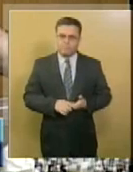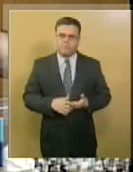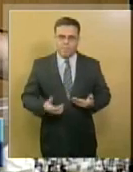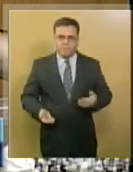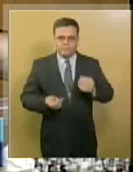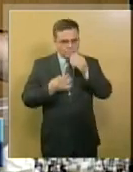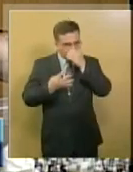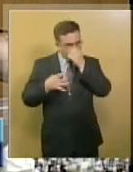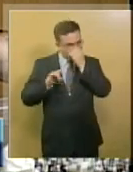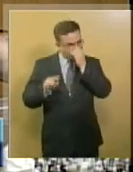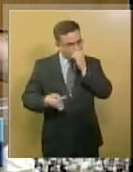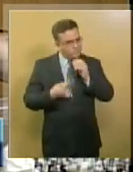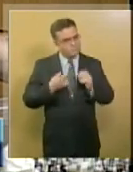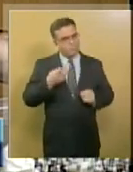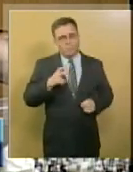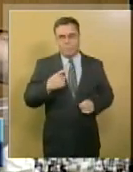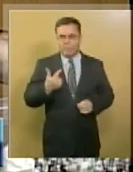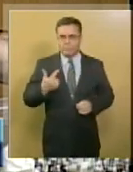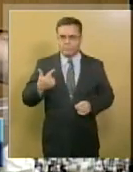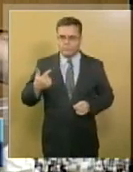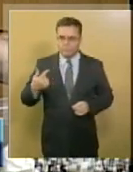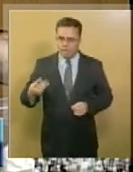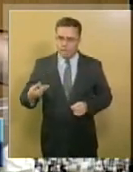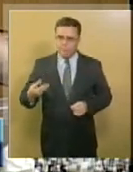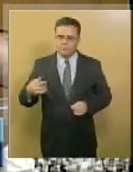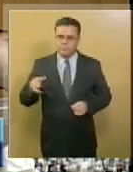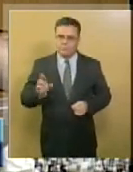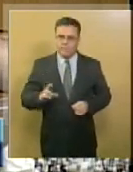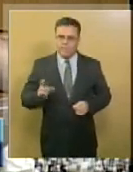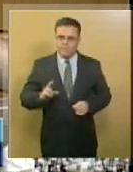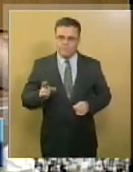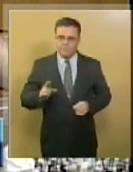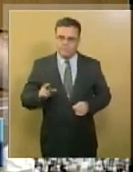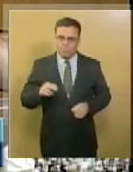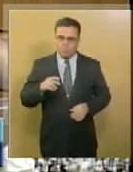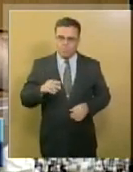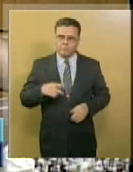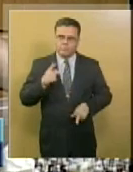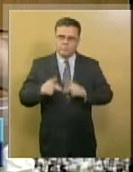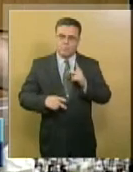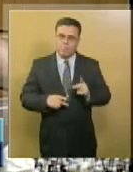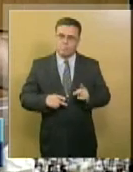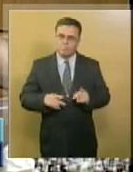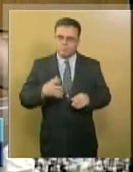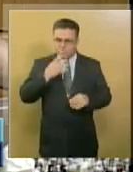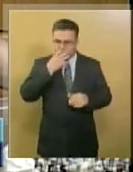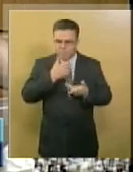com R$ 4.523 e animal votou, tanto que ele foi eleito.